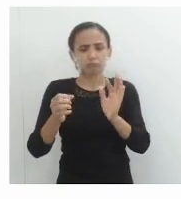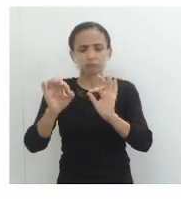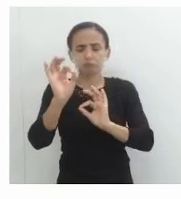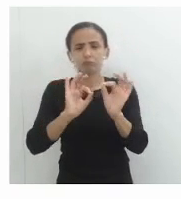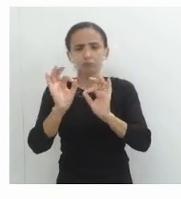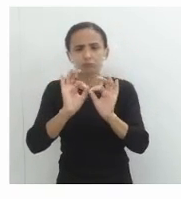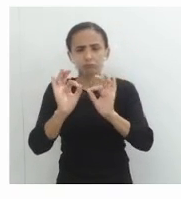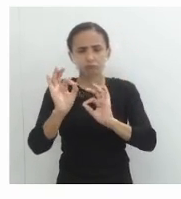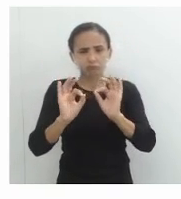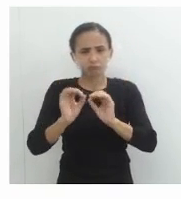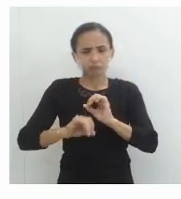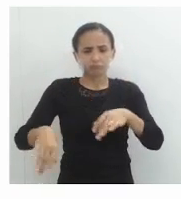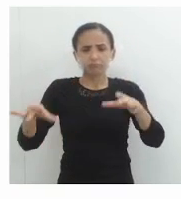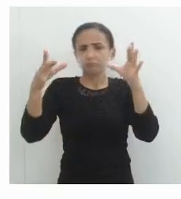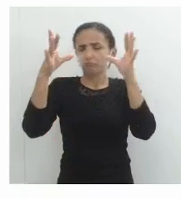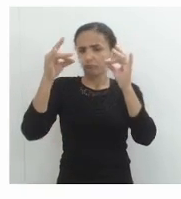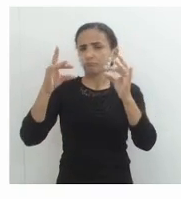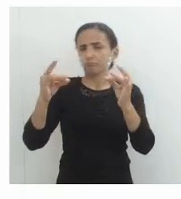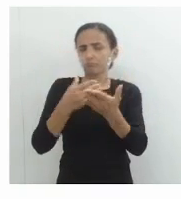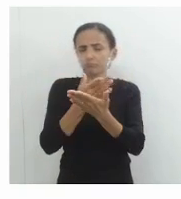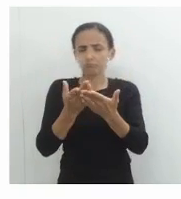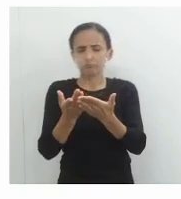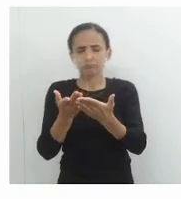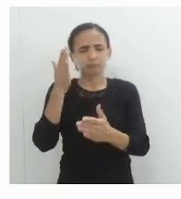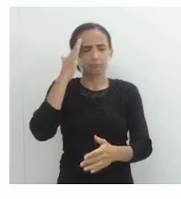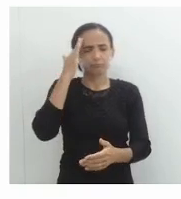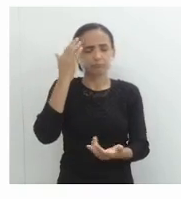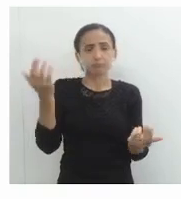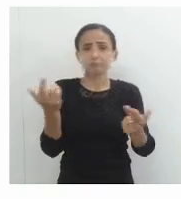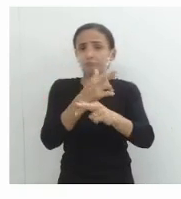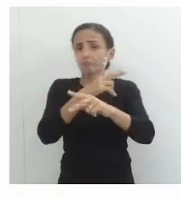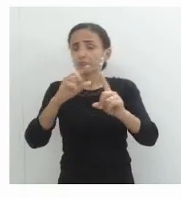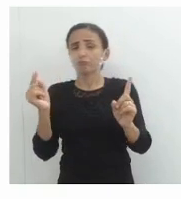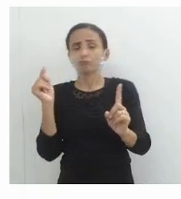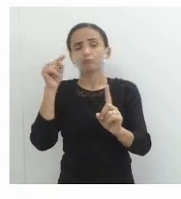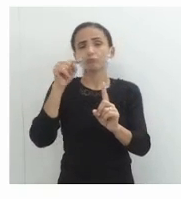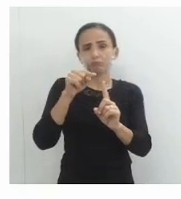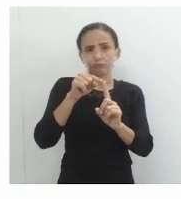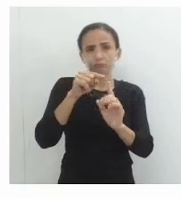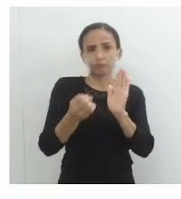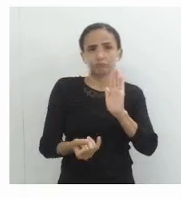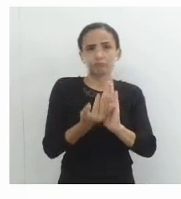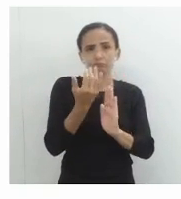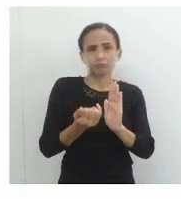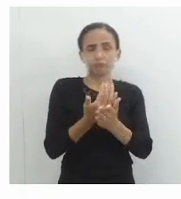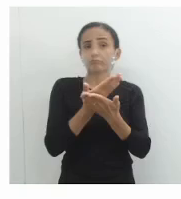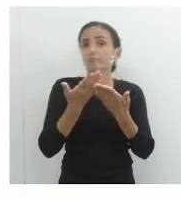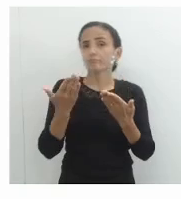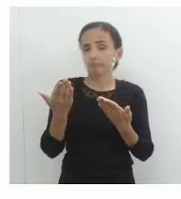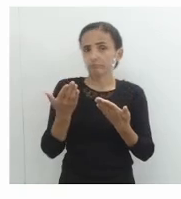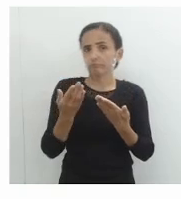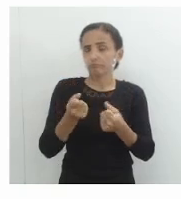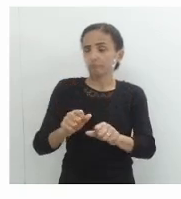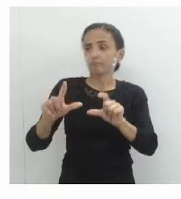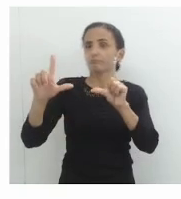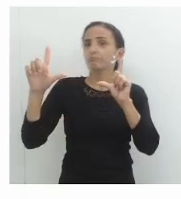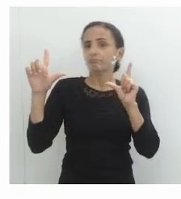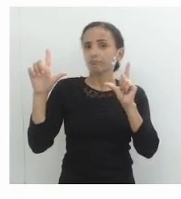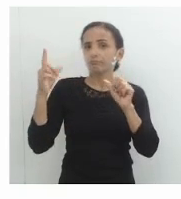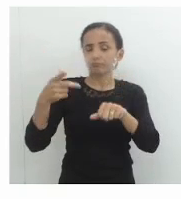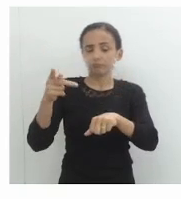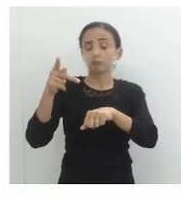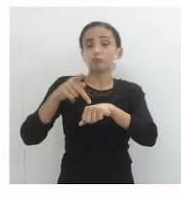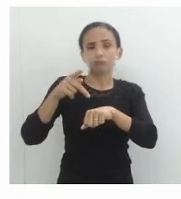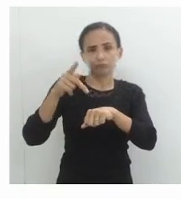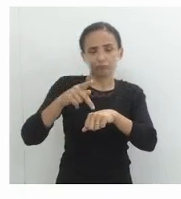das obras tridimensionais podem ser produzidas de diversas formas, tá? Pode ser esculturas com pedras